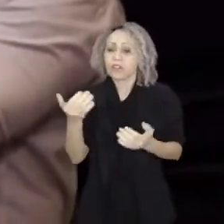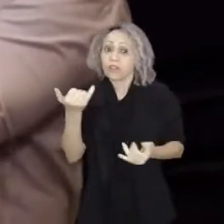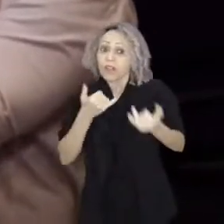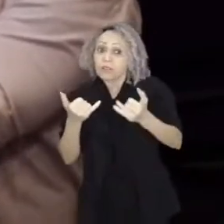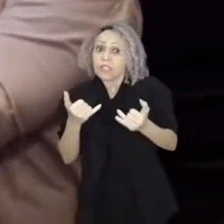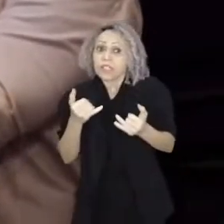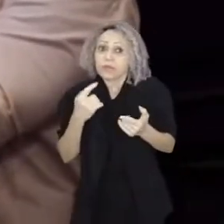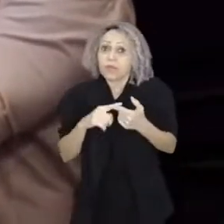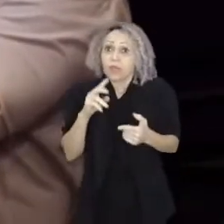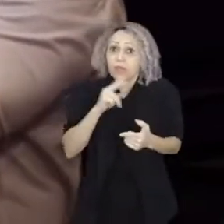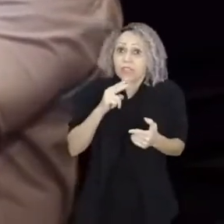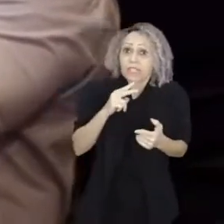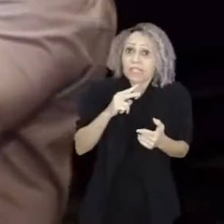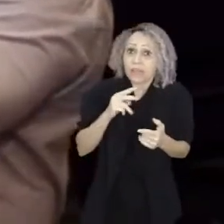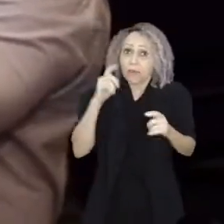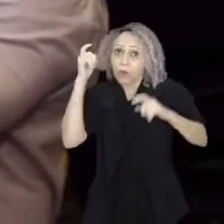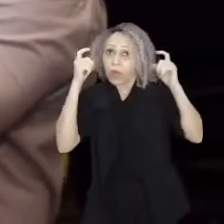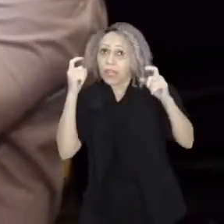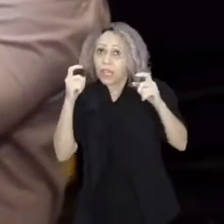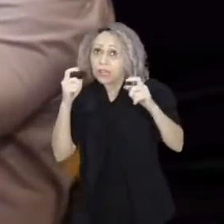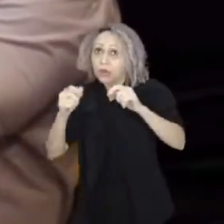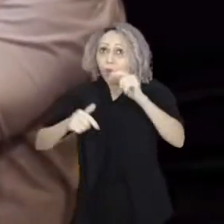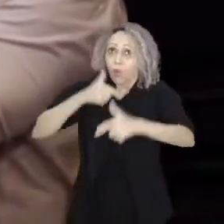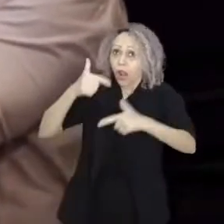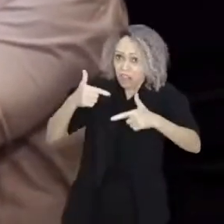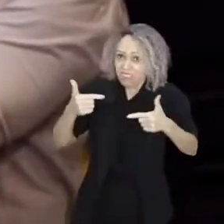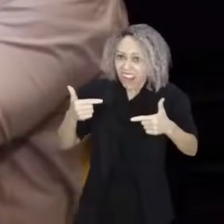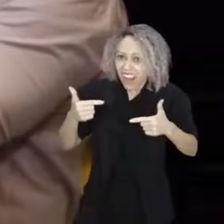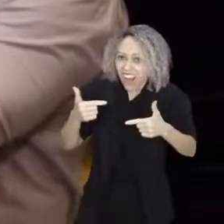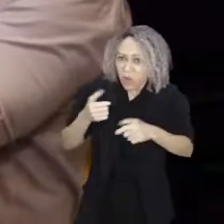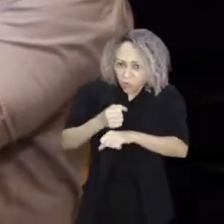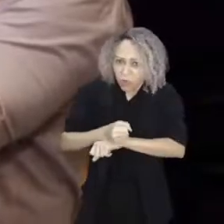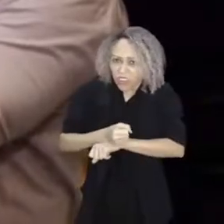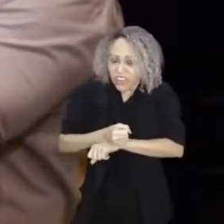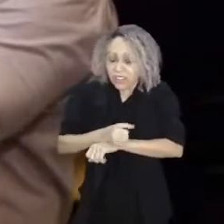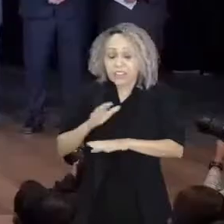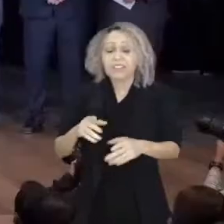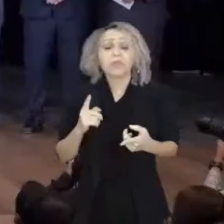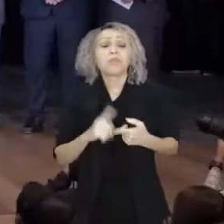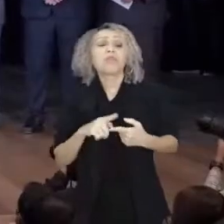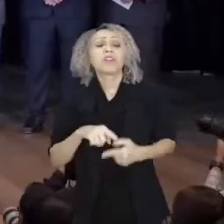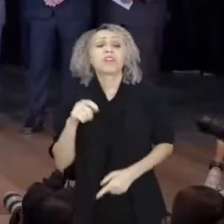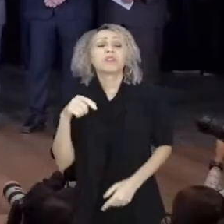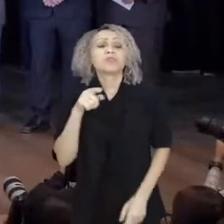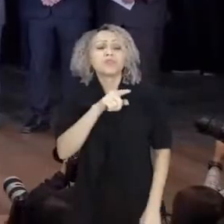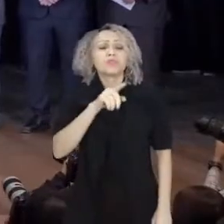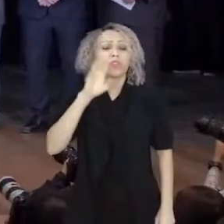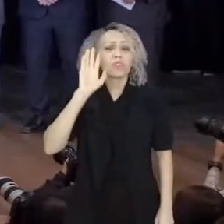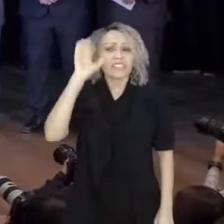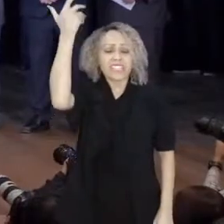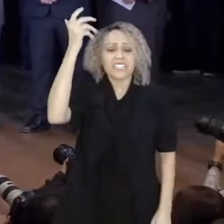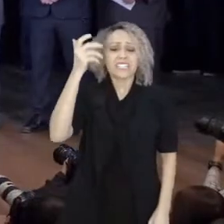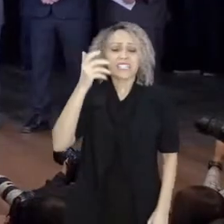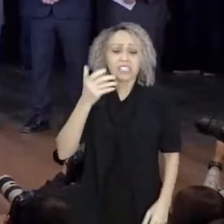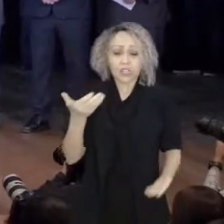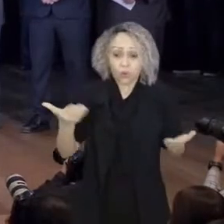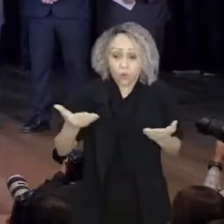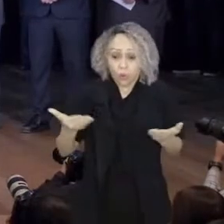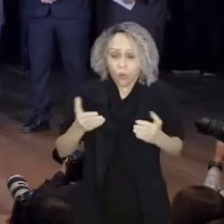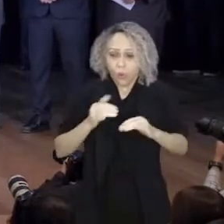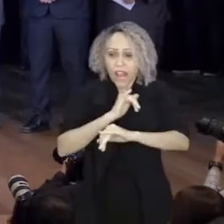trabalho está grande. O que lhe motivou a antecipar esse anúncio? Olha, se não tivesse outra